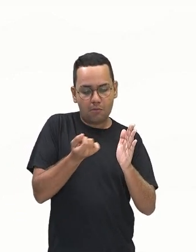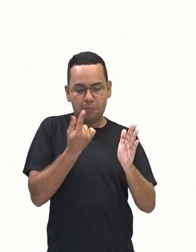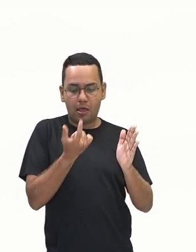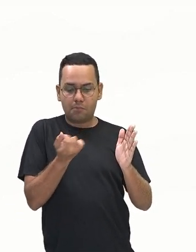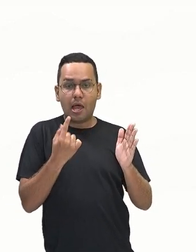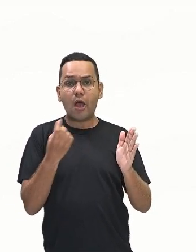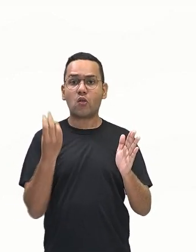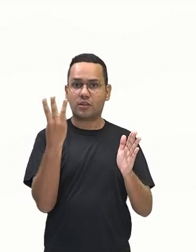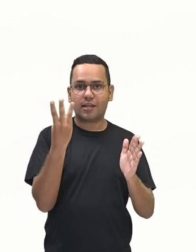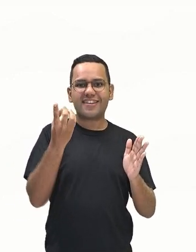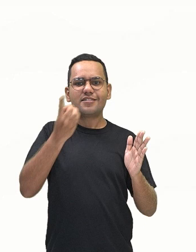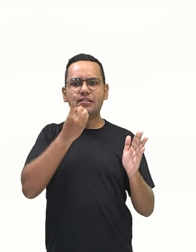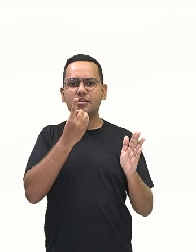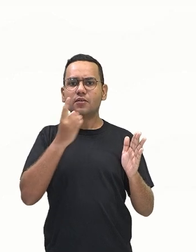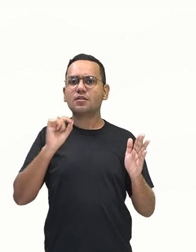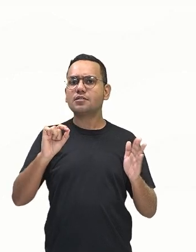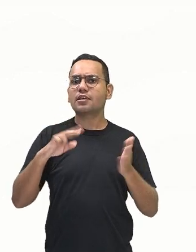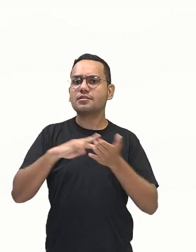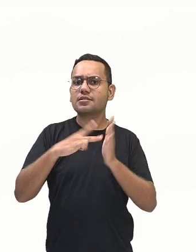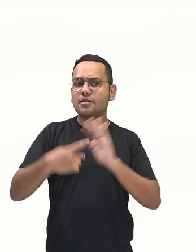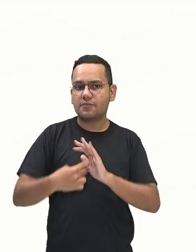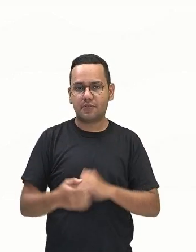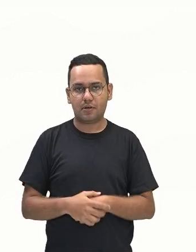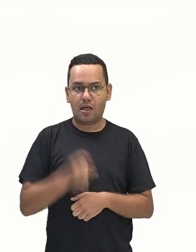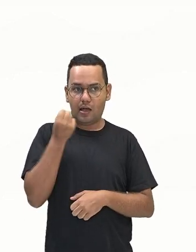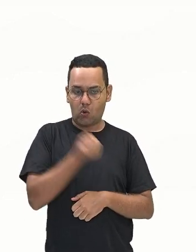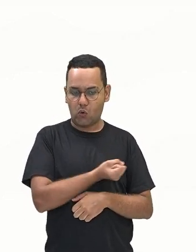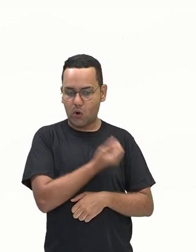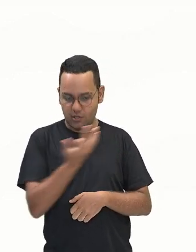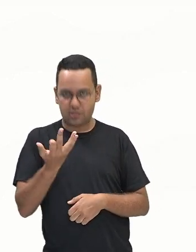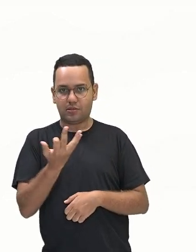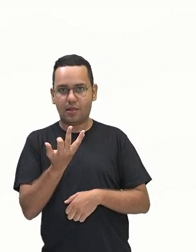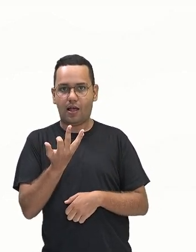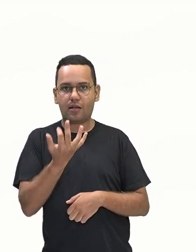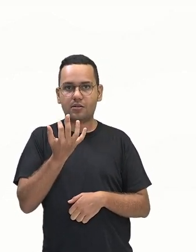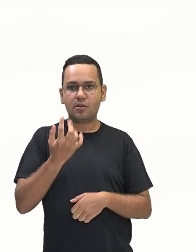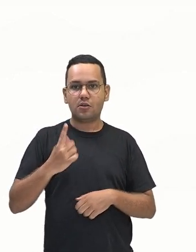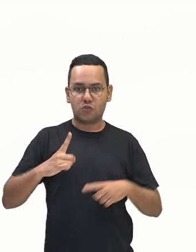apenas, digamos, matou umas bactérias